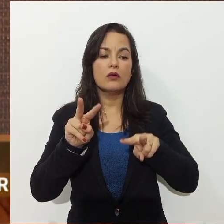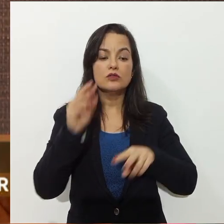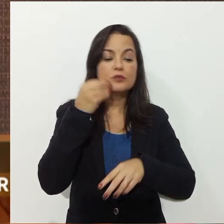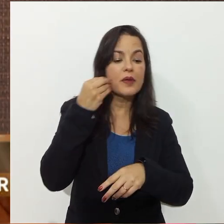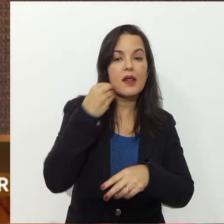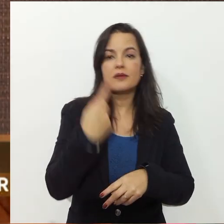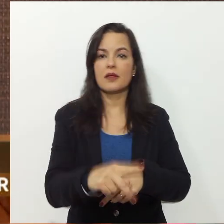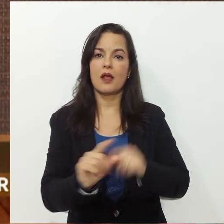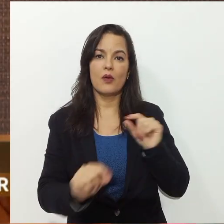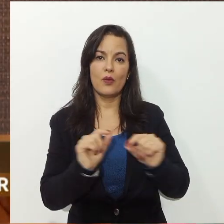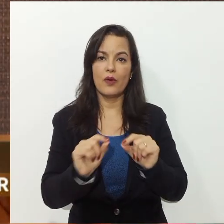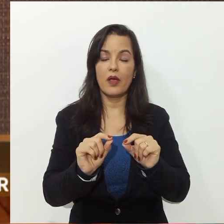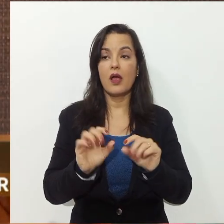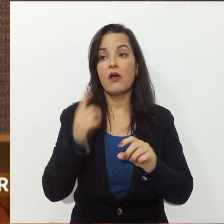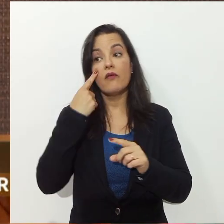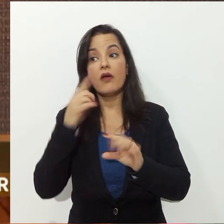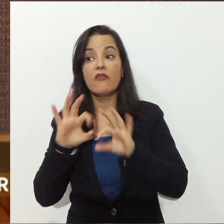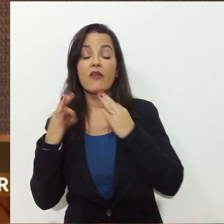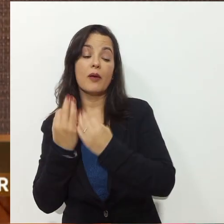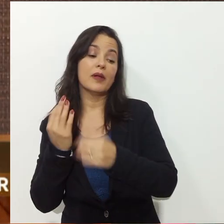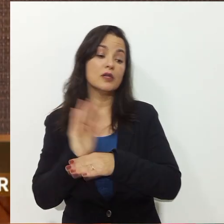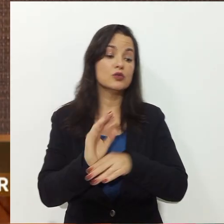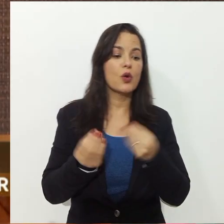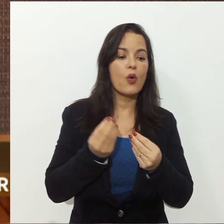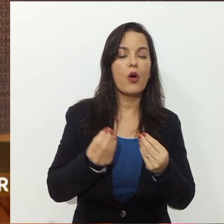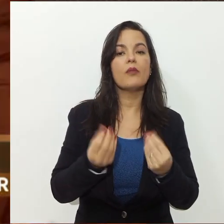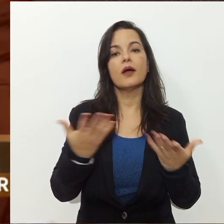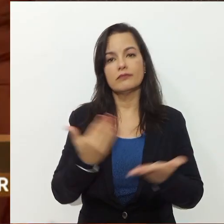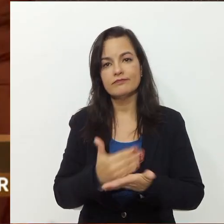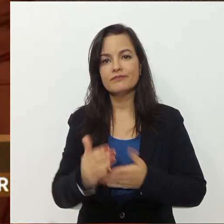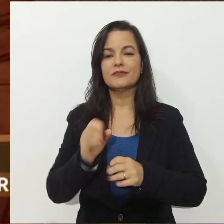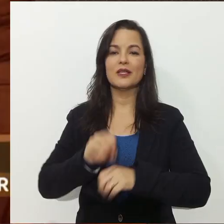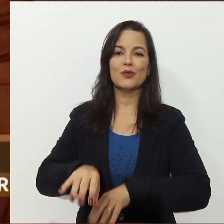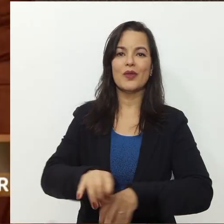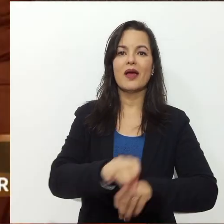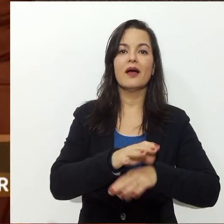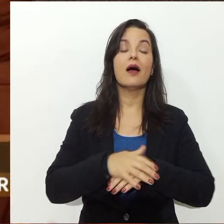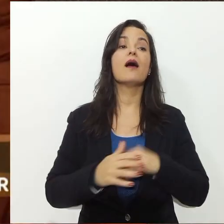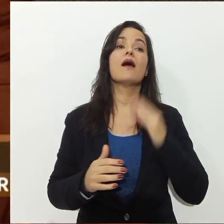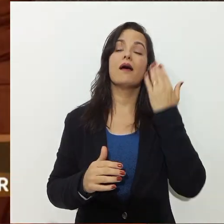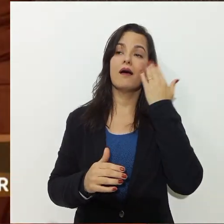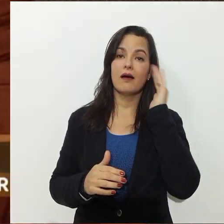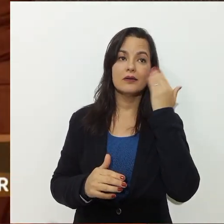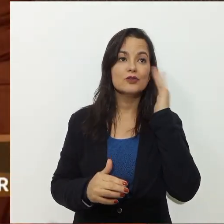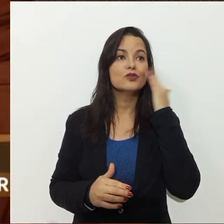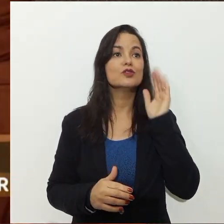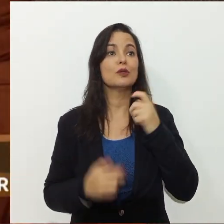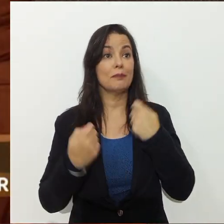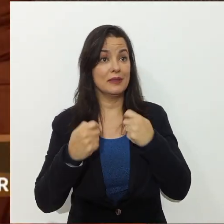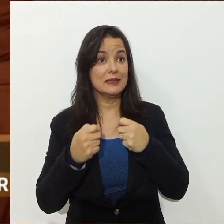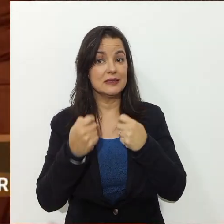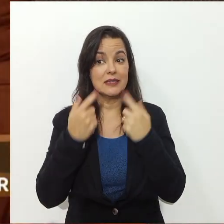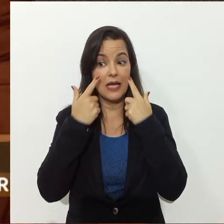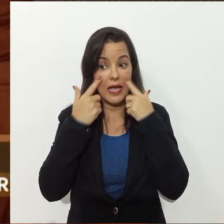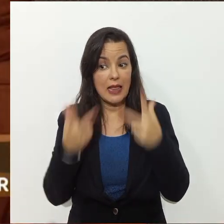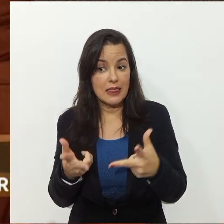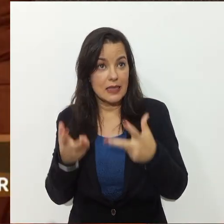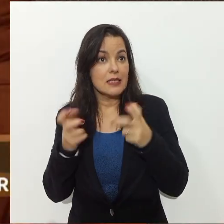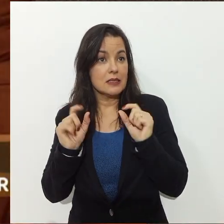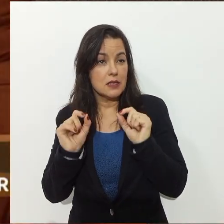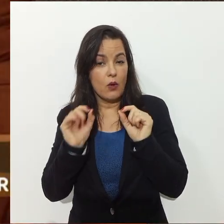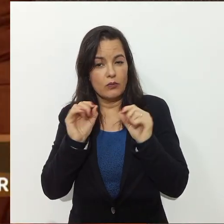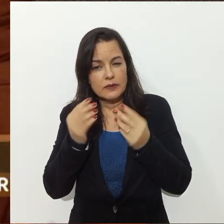o andamento na educação da criança. Entendi. Então, precisa primeiro de um olhar bastante sensível, né? Sim.